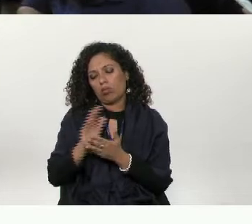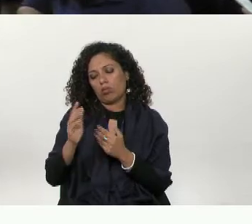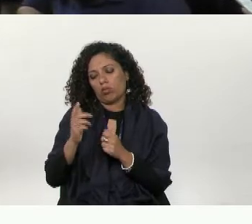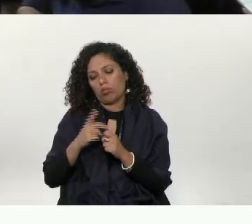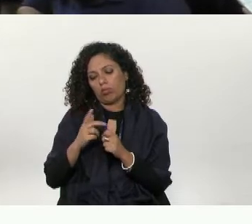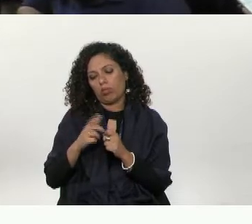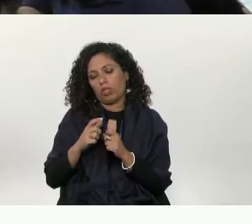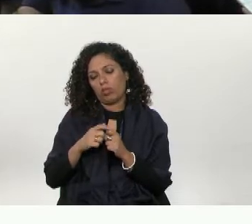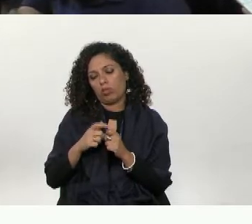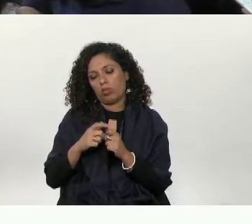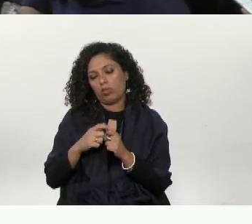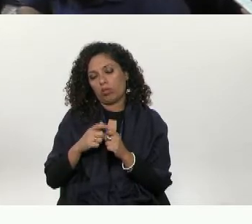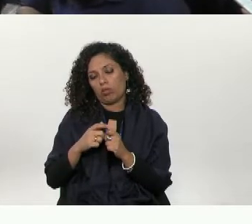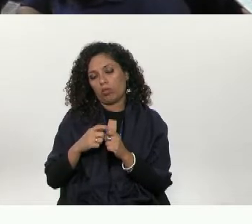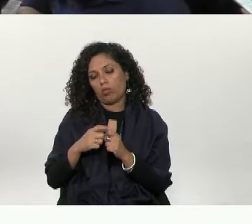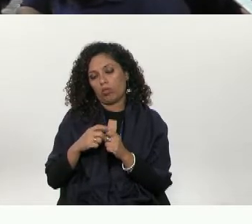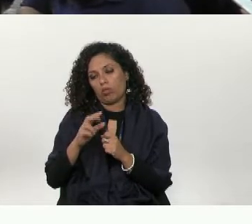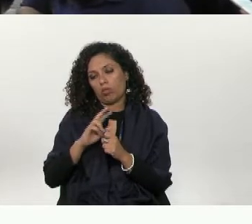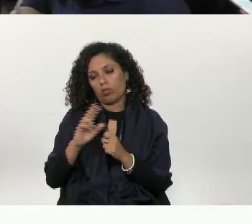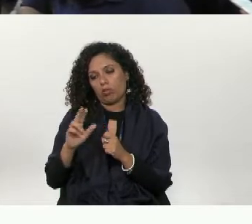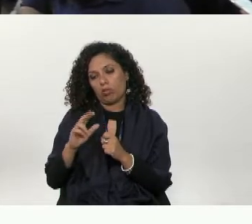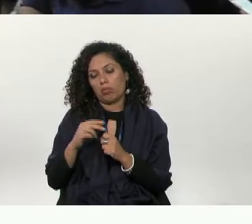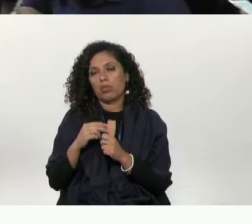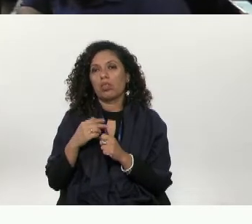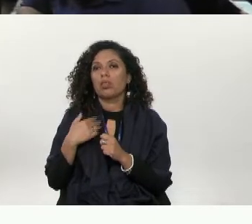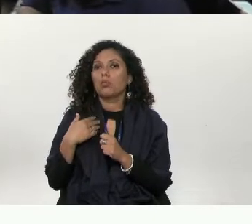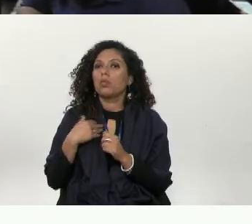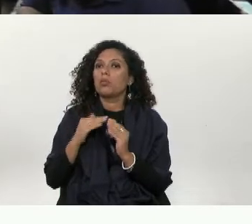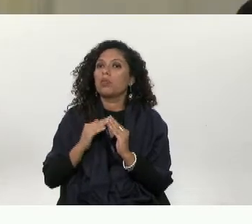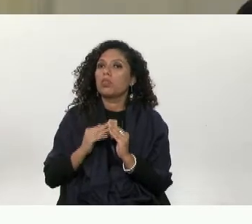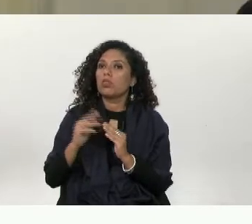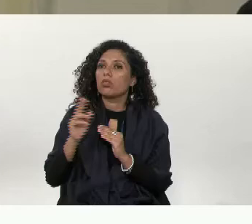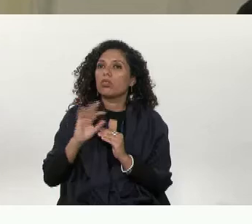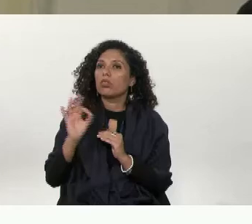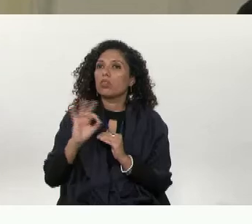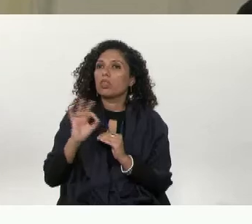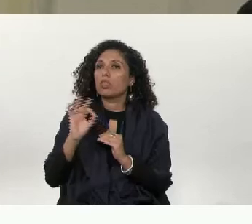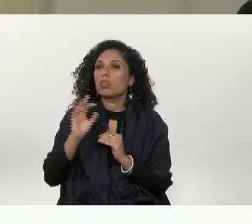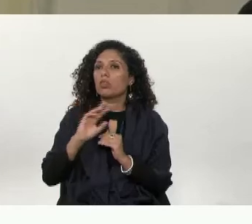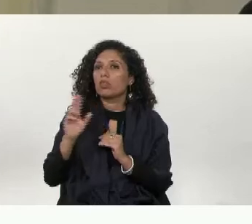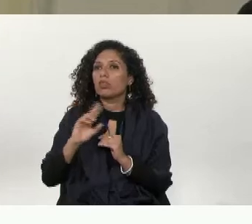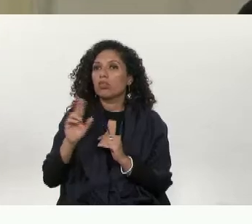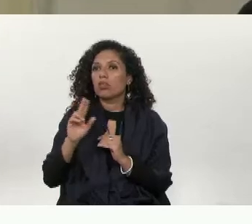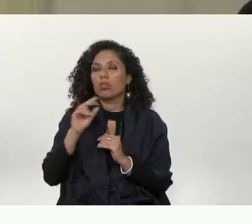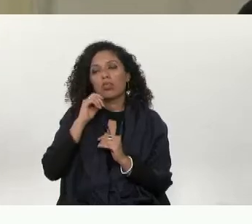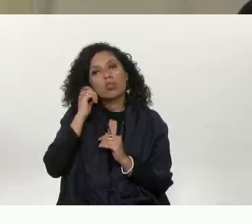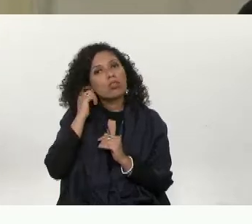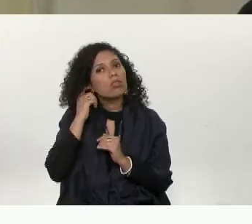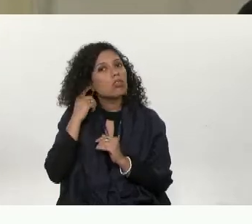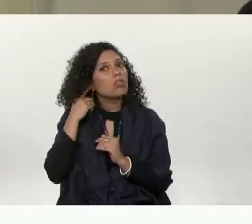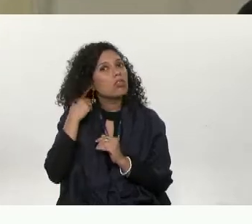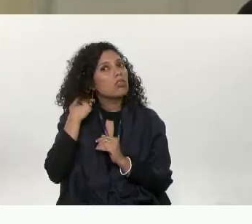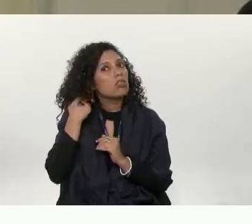essa questão. Não me foi solicitado nada por escrito, como a senhora falou, foi tudo verbalmente, né?